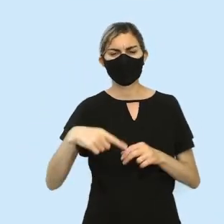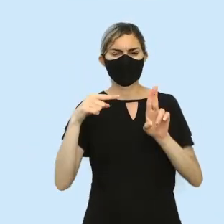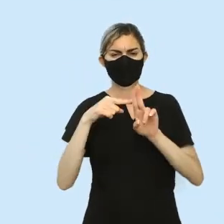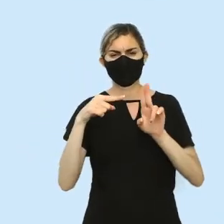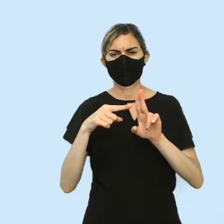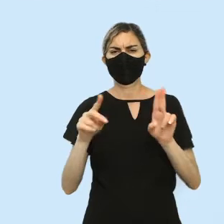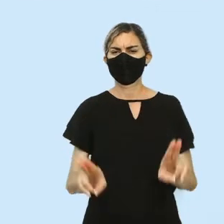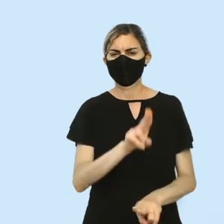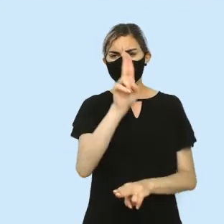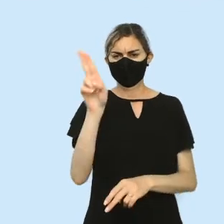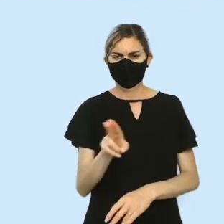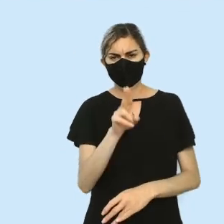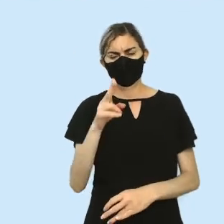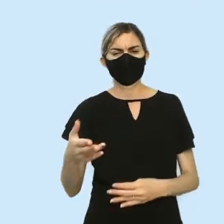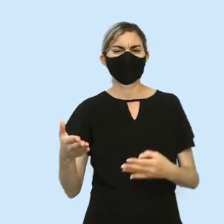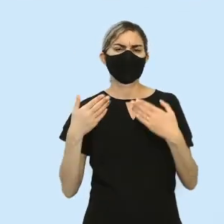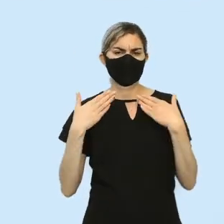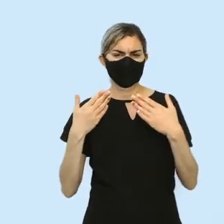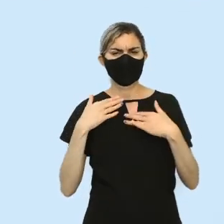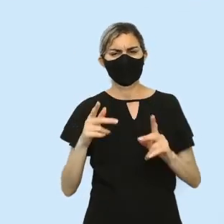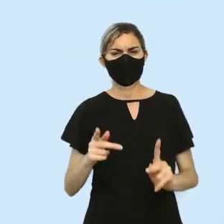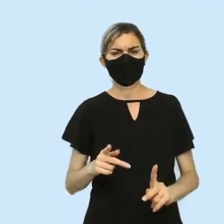Unidade usual de calor,